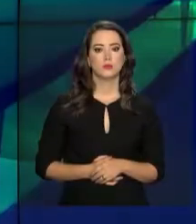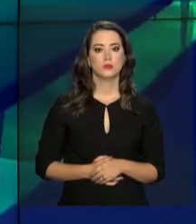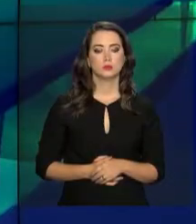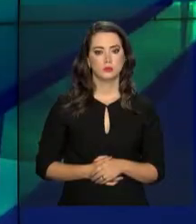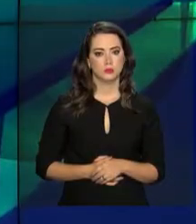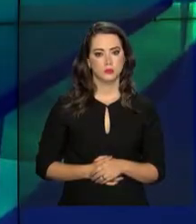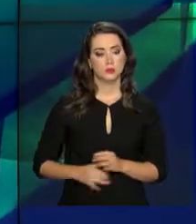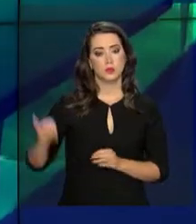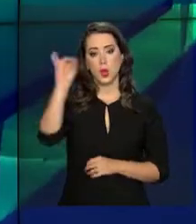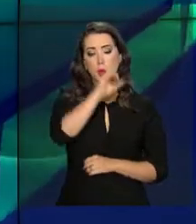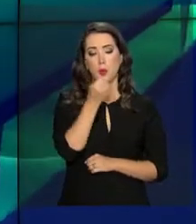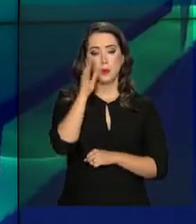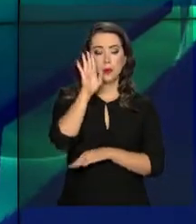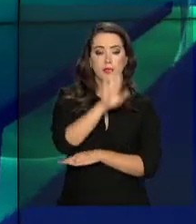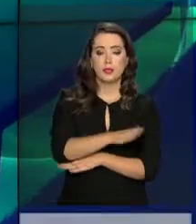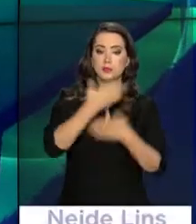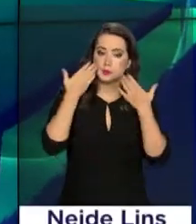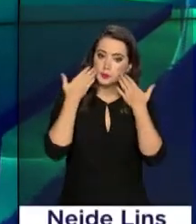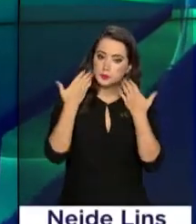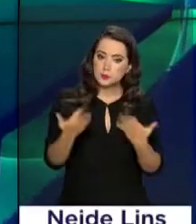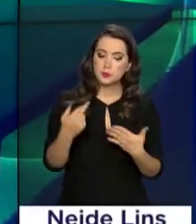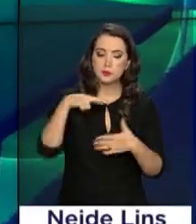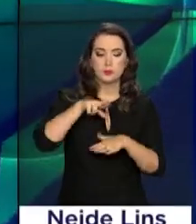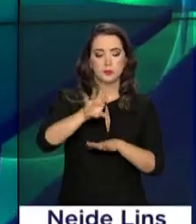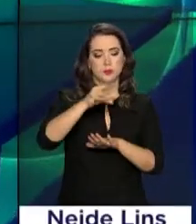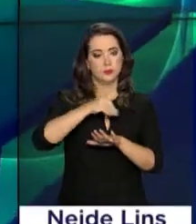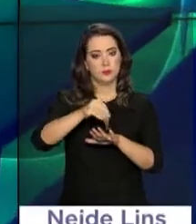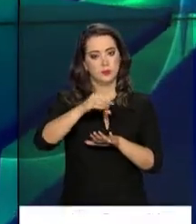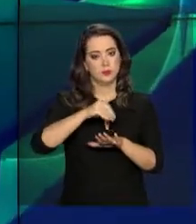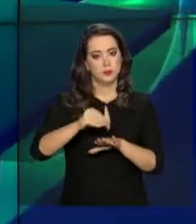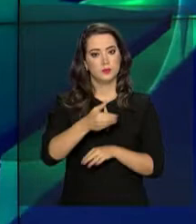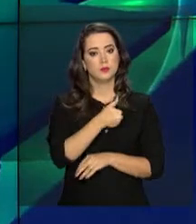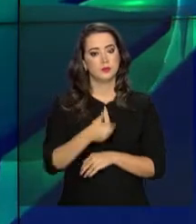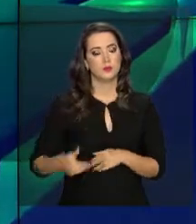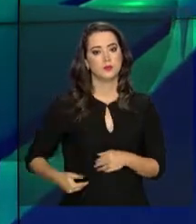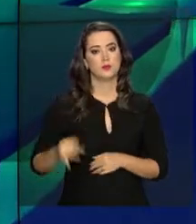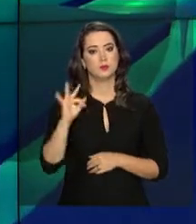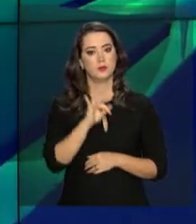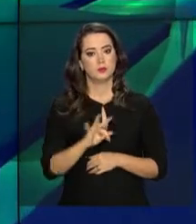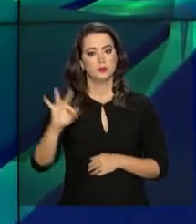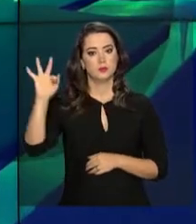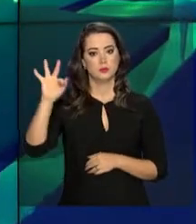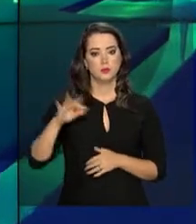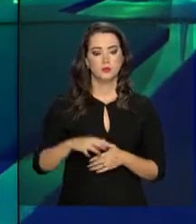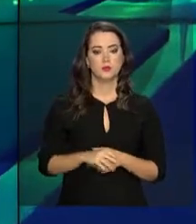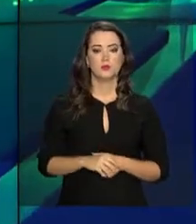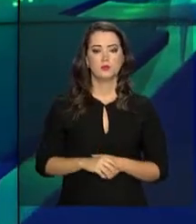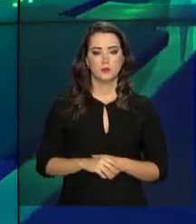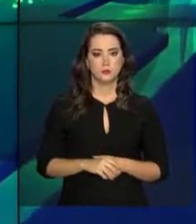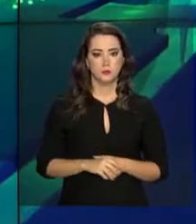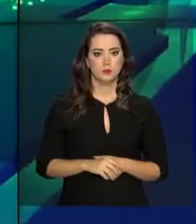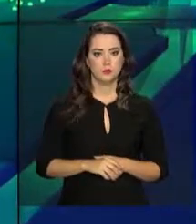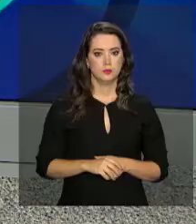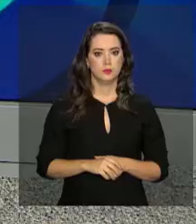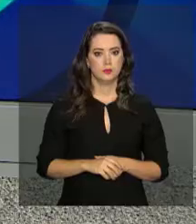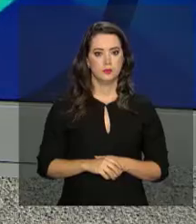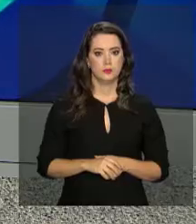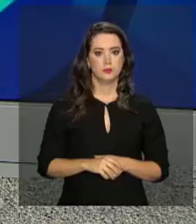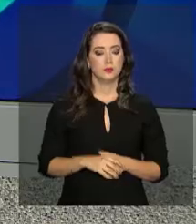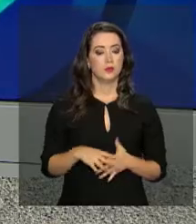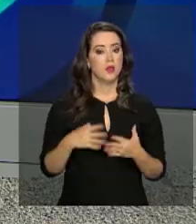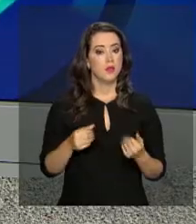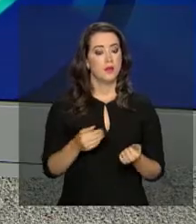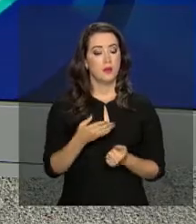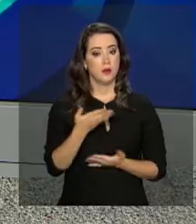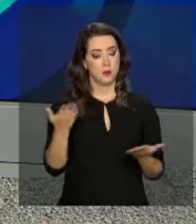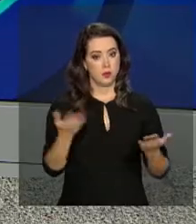olá boa tarde começa agora mais uma edição do repórter nbr com as notícias do governo federal vamos